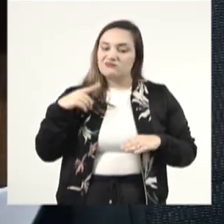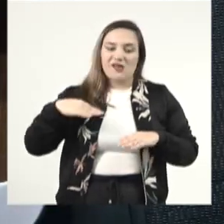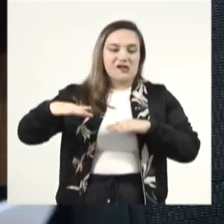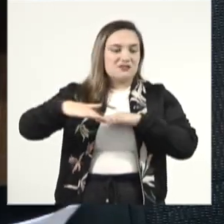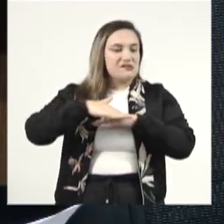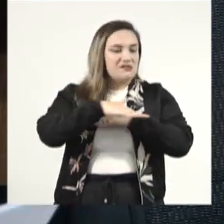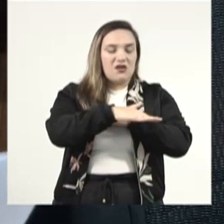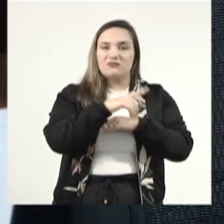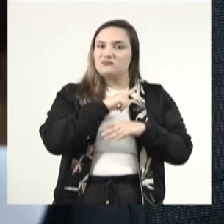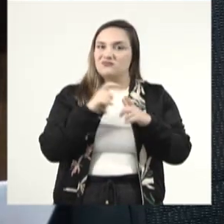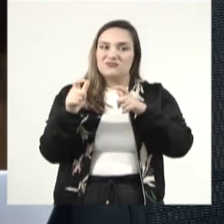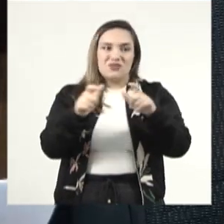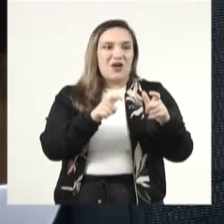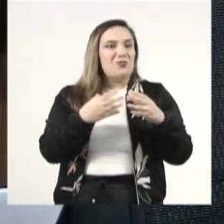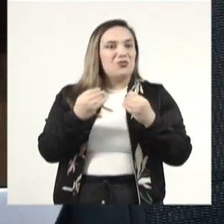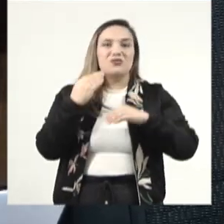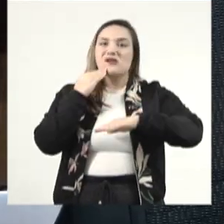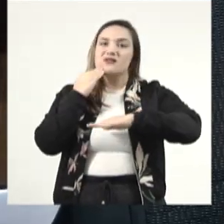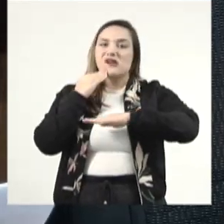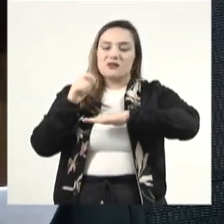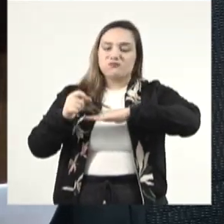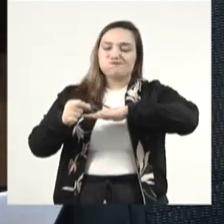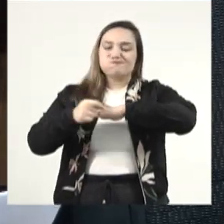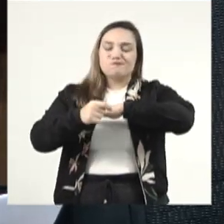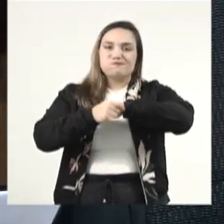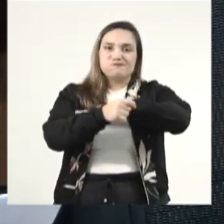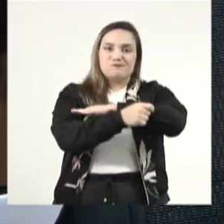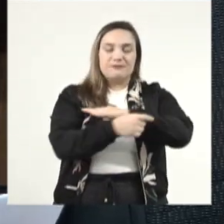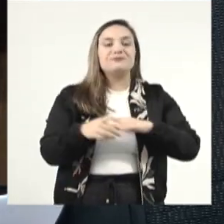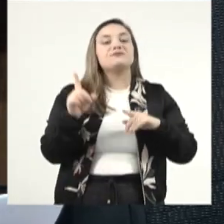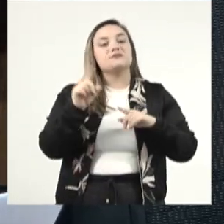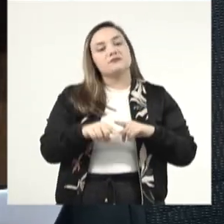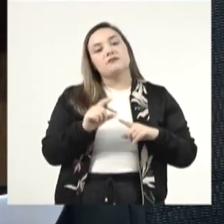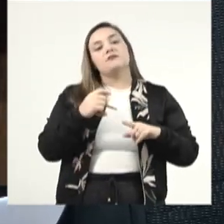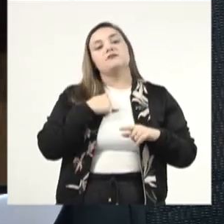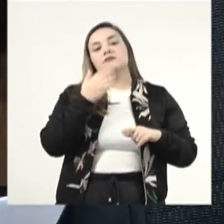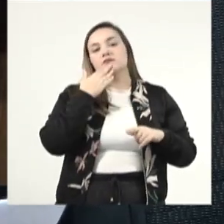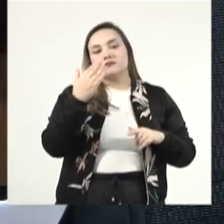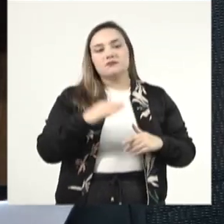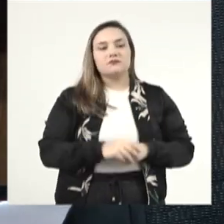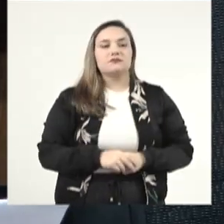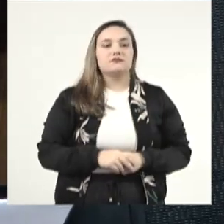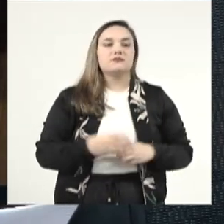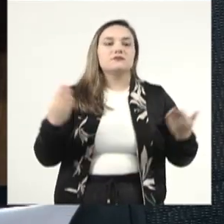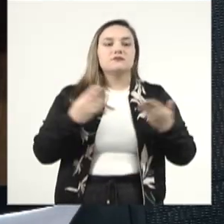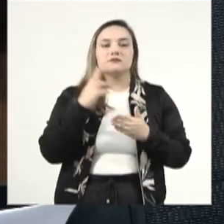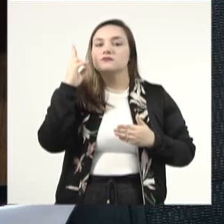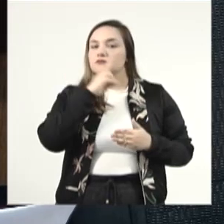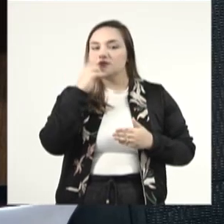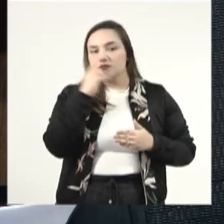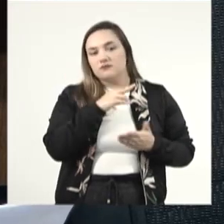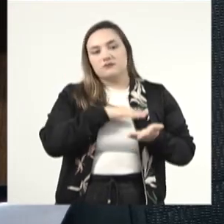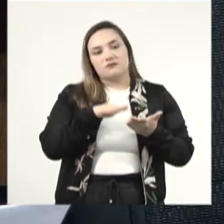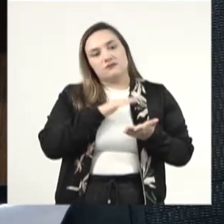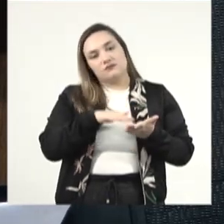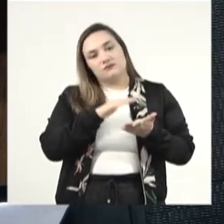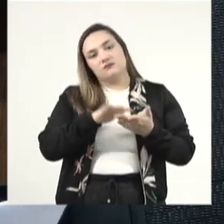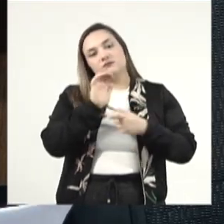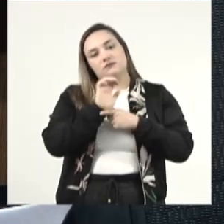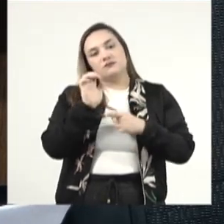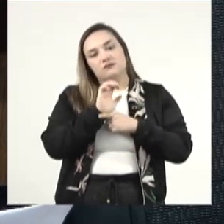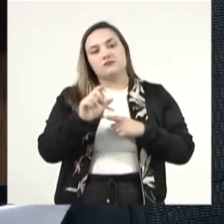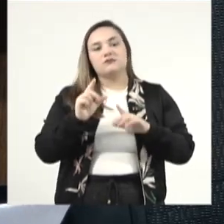intransitada em determinados trechos. Indico também ao colegiado plenário que seja encaminhado com urgência ao secretário de Estado de